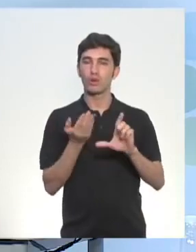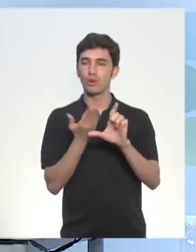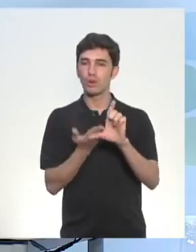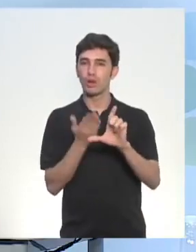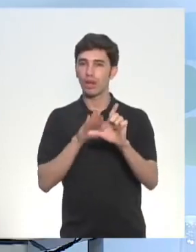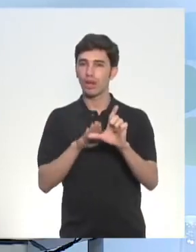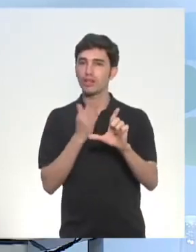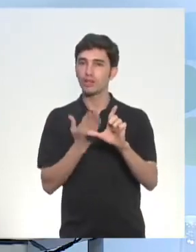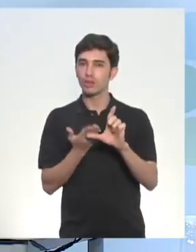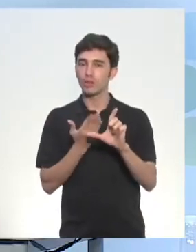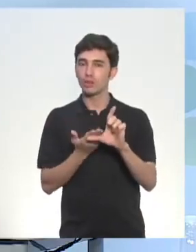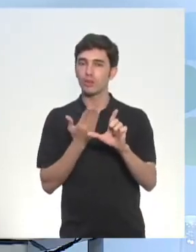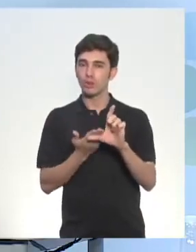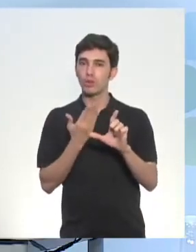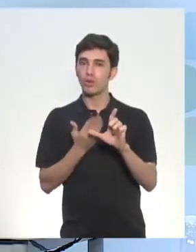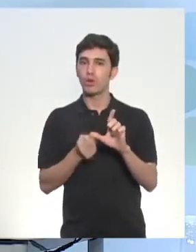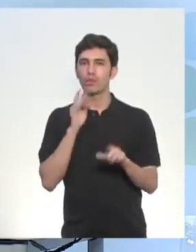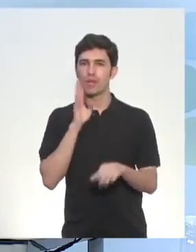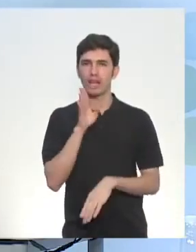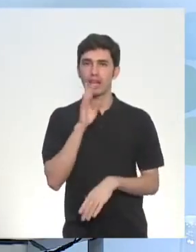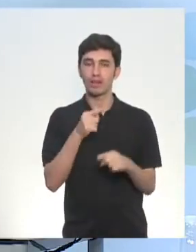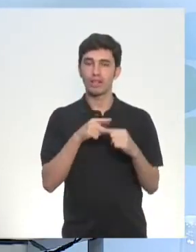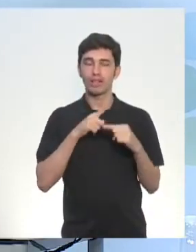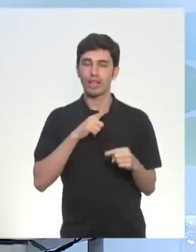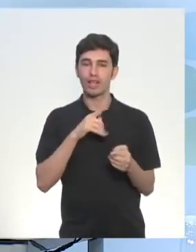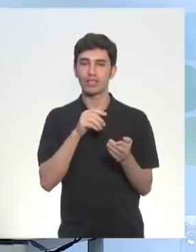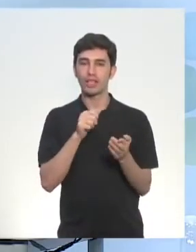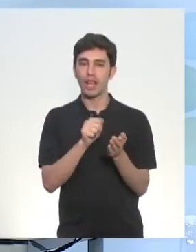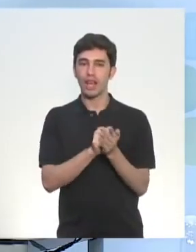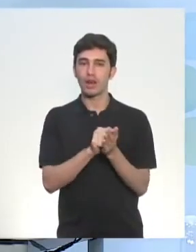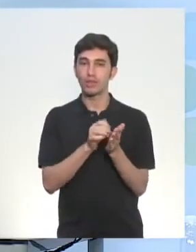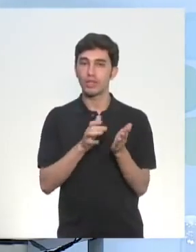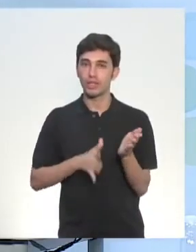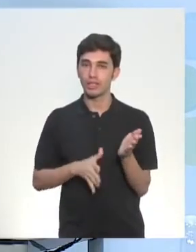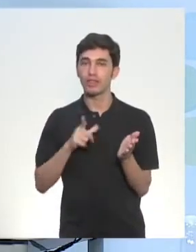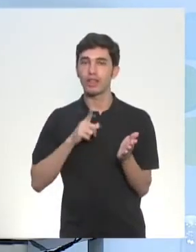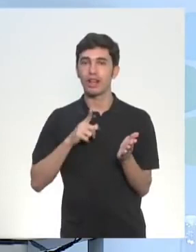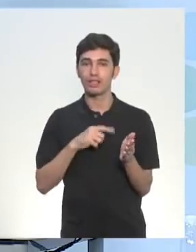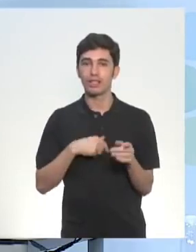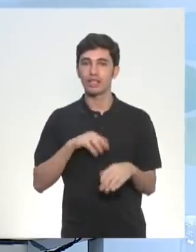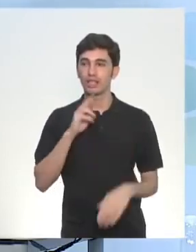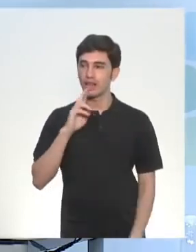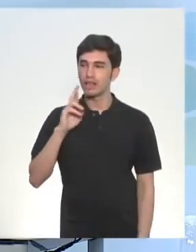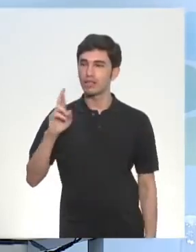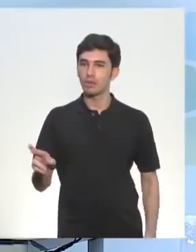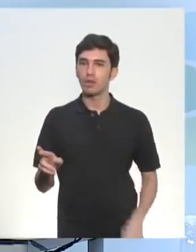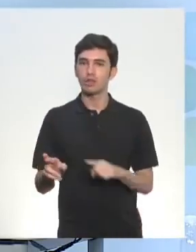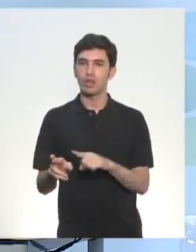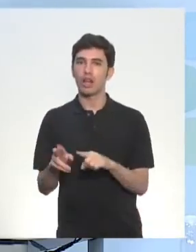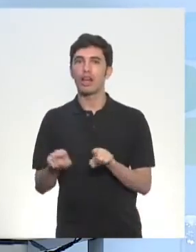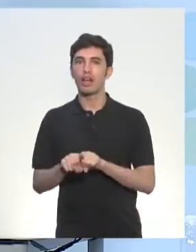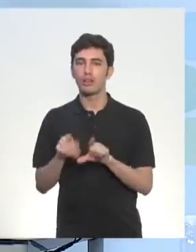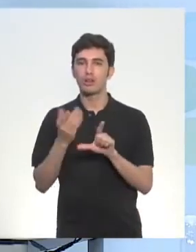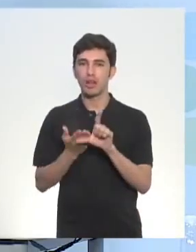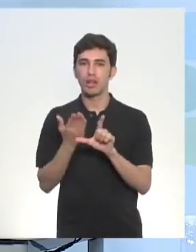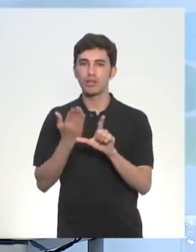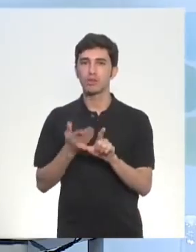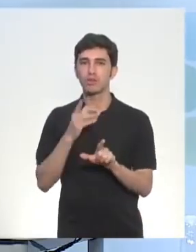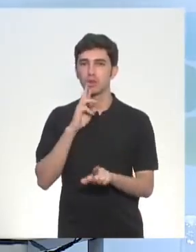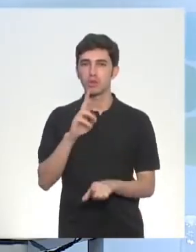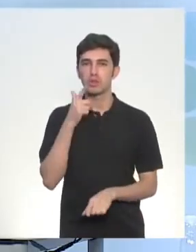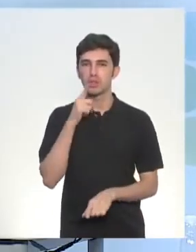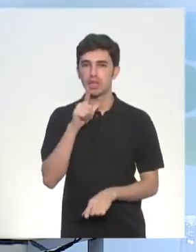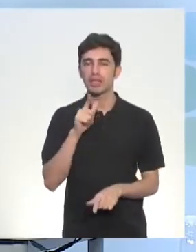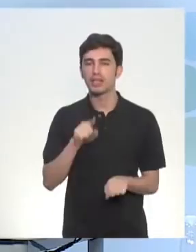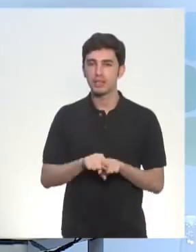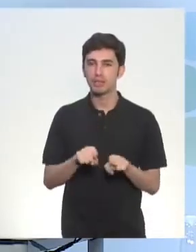exercícios já, é bem legal que o aluno faz ali, e aí já vai a resposta para o Classroom, já vai a nota para o Classroom, é bem bacana também. Bom, mas vamos voltar